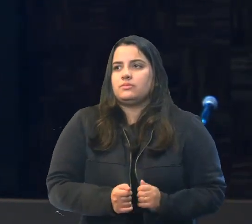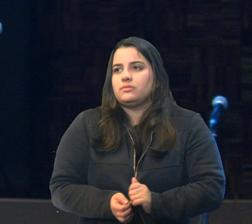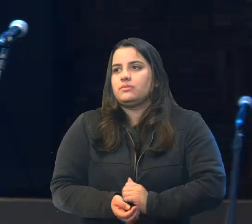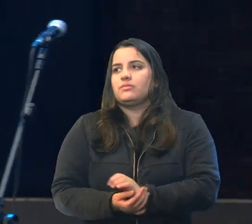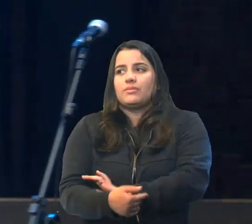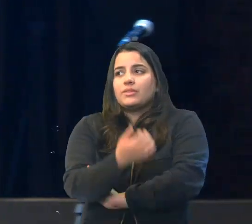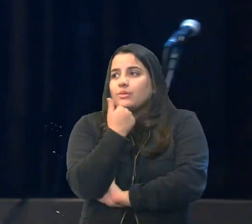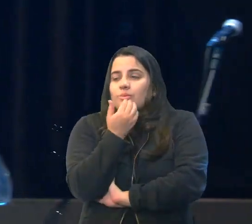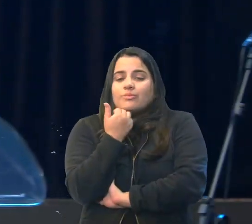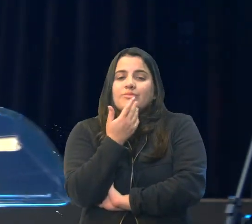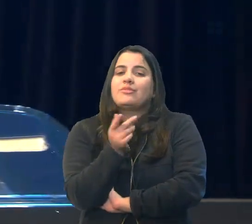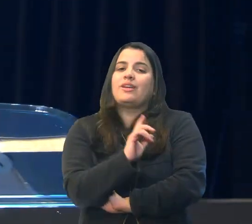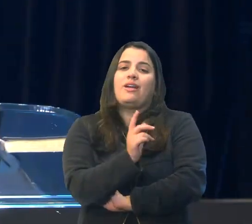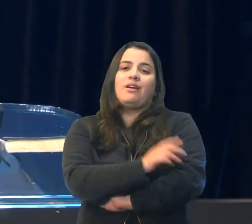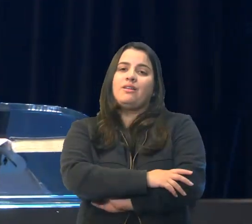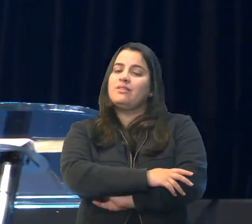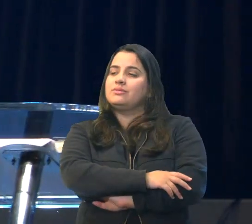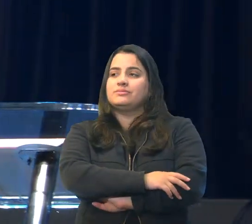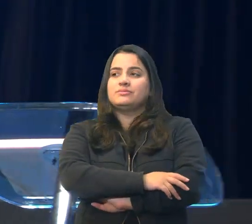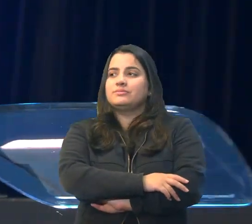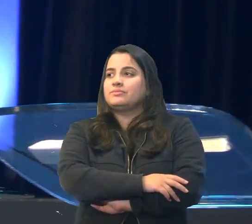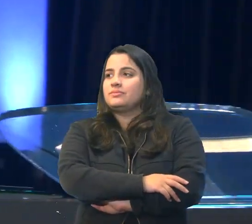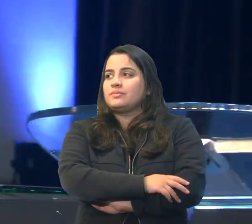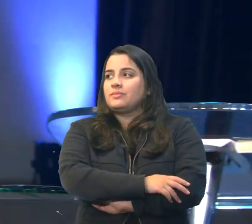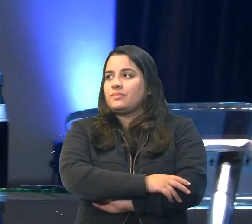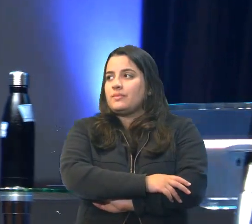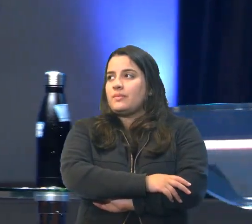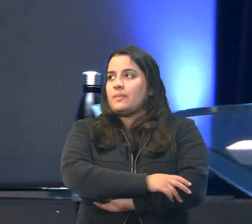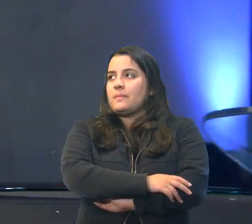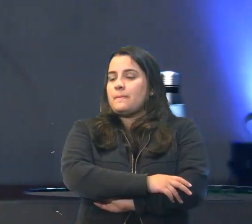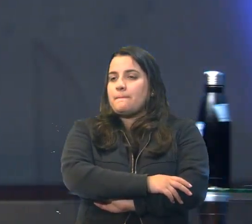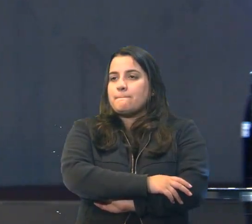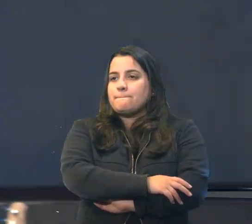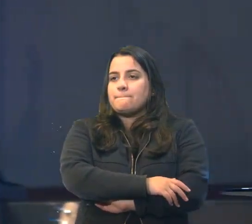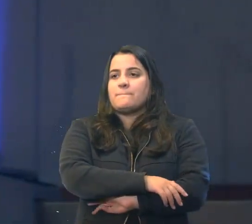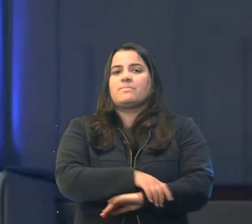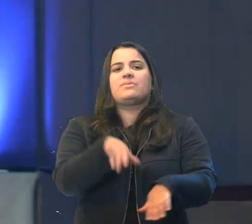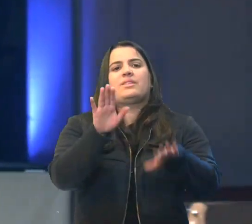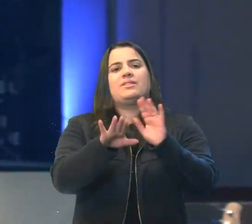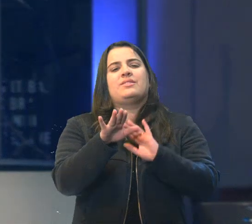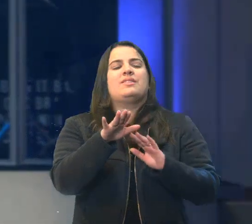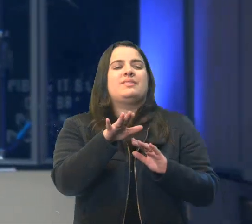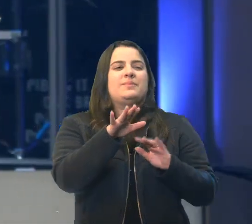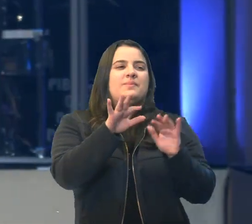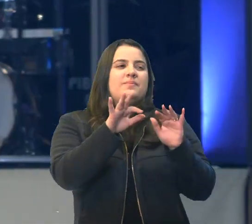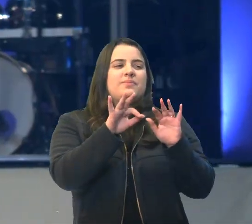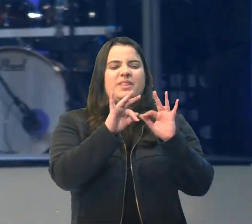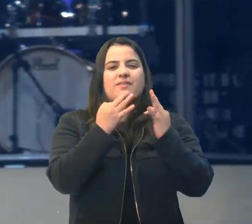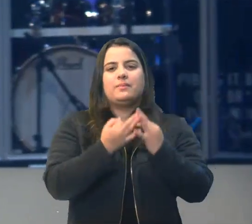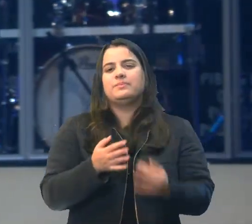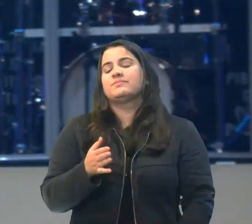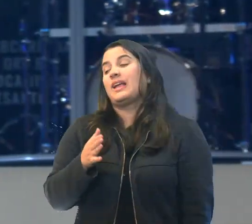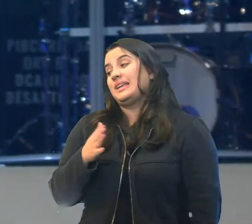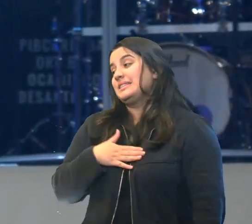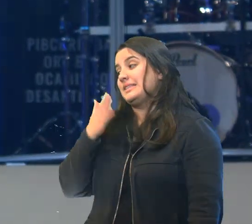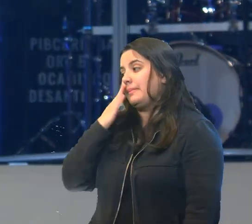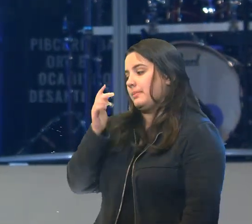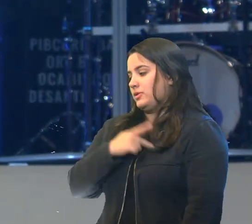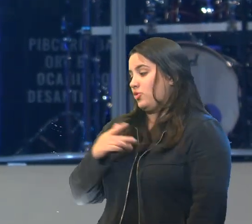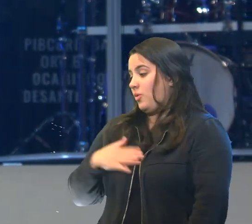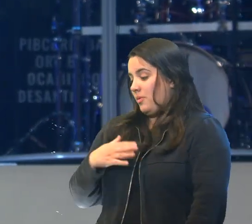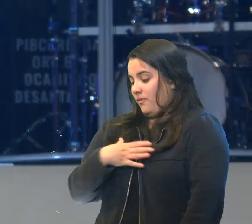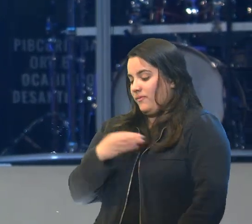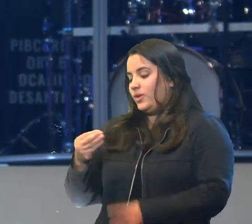Gente, não dá. Problema de alma. Tem pai que fala assim, meu filho, pastor, sabe, ele está com problema.